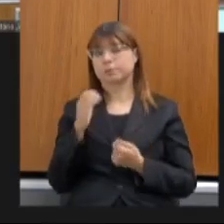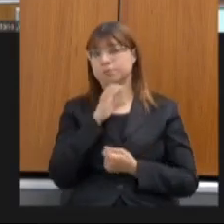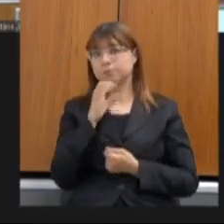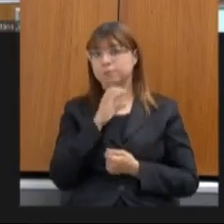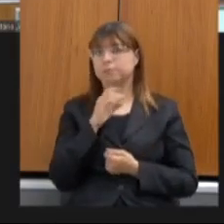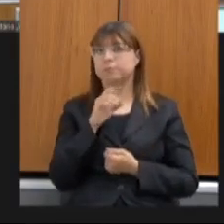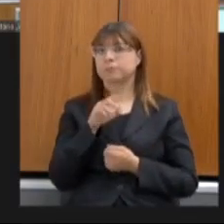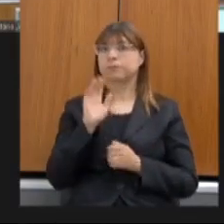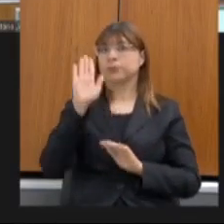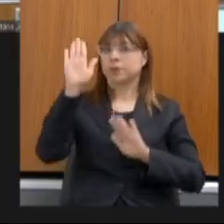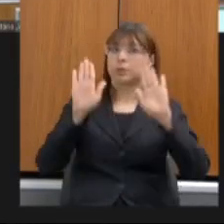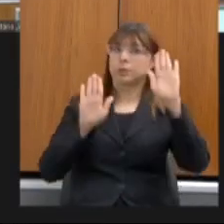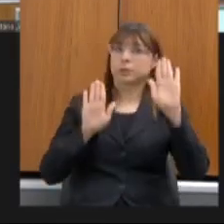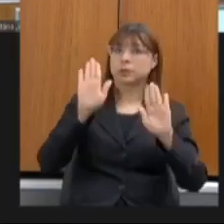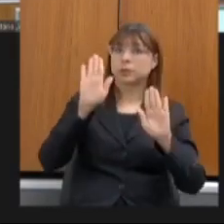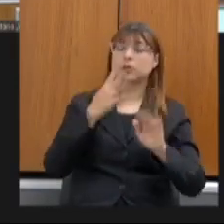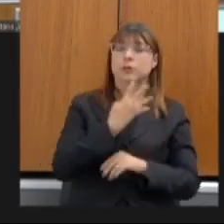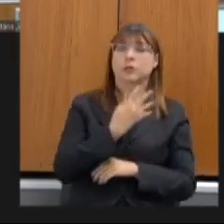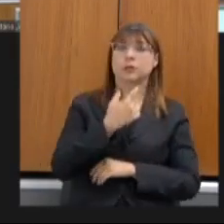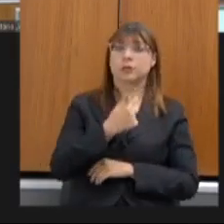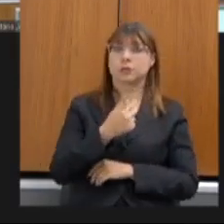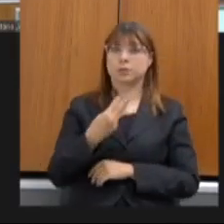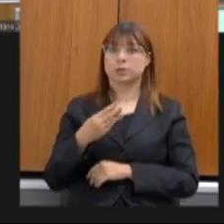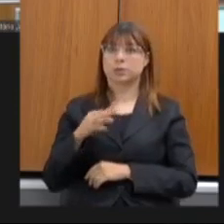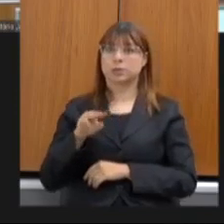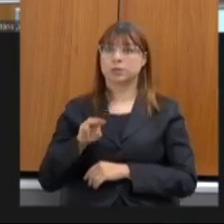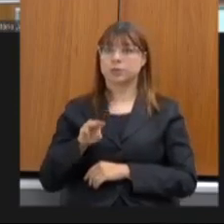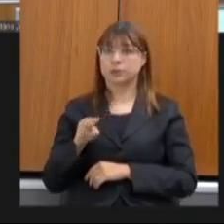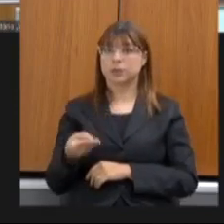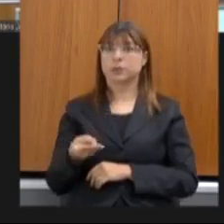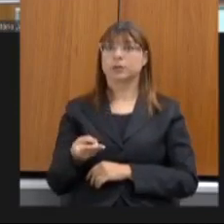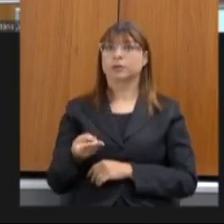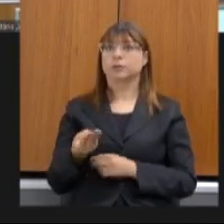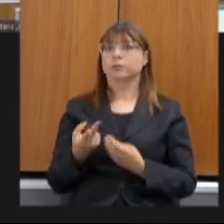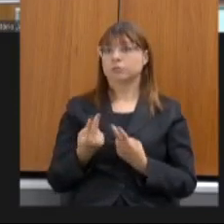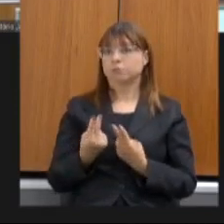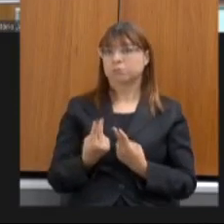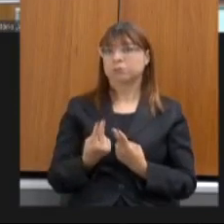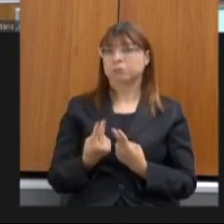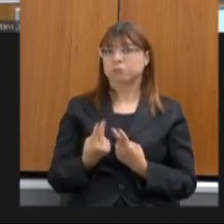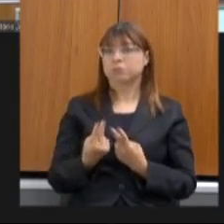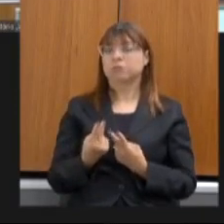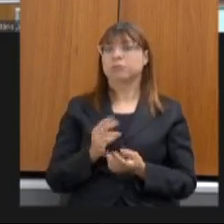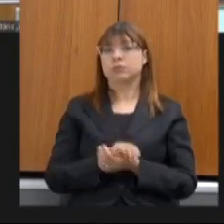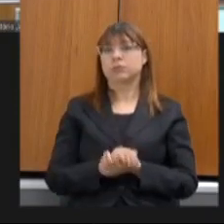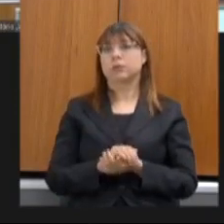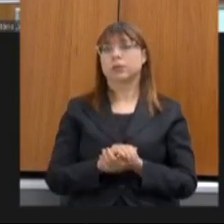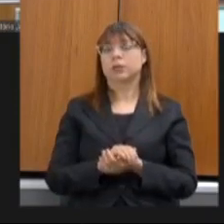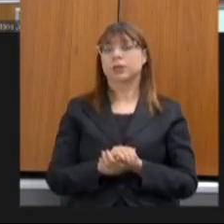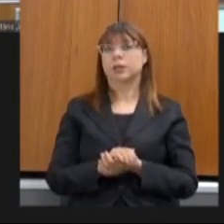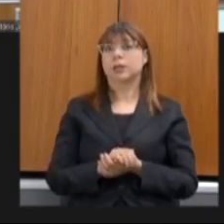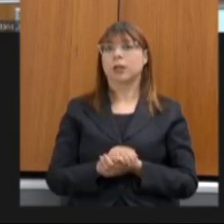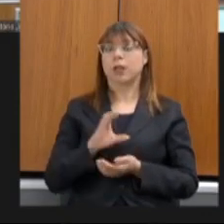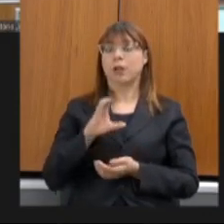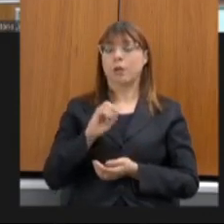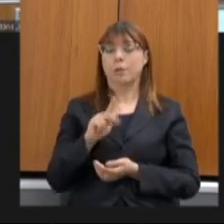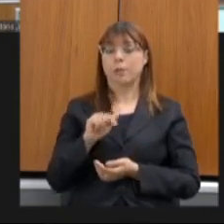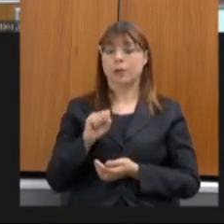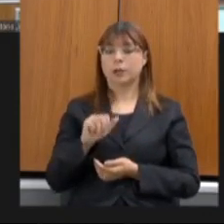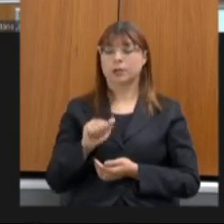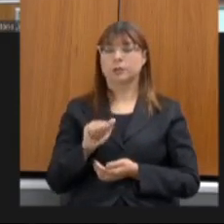licitatório esse 473 nas mesmas quantidades previstas custará aos cofres da sede da